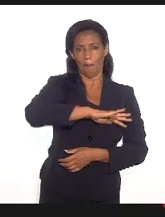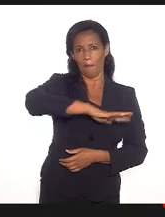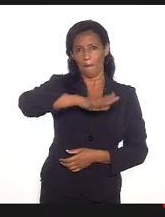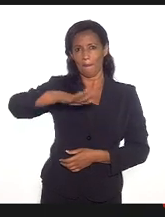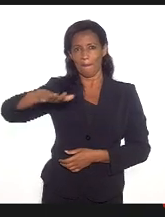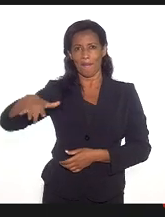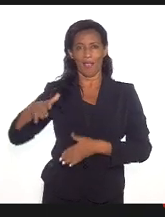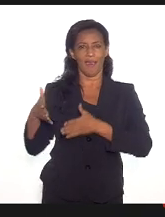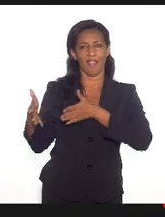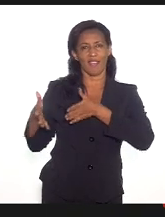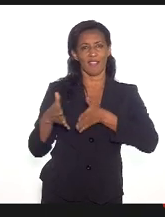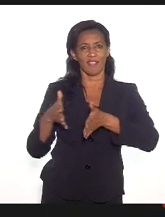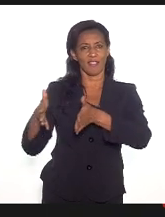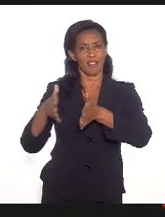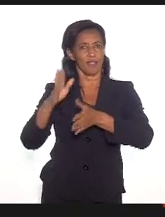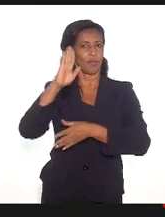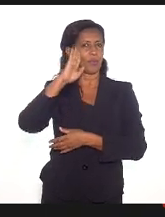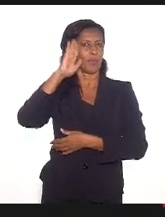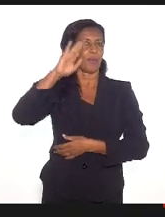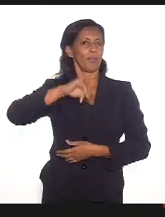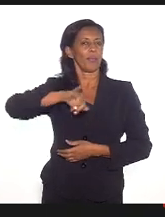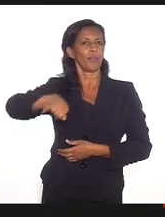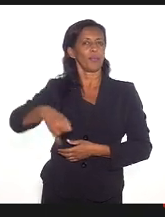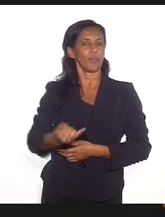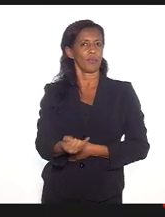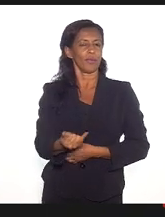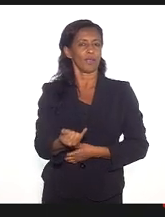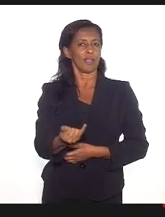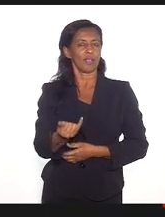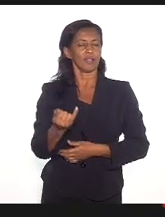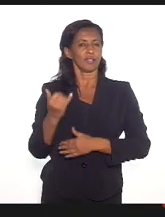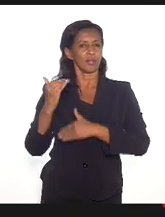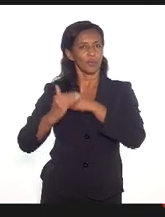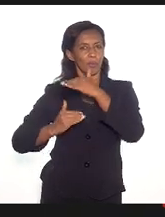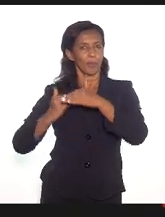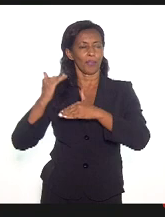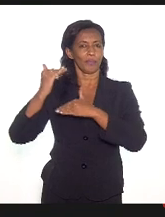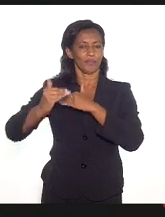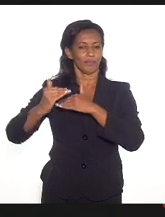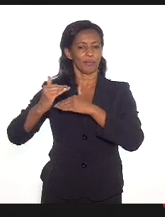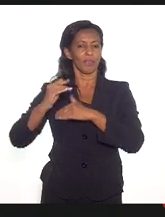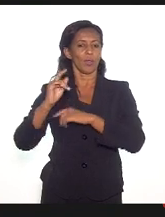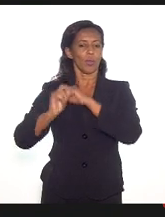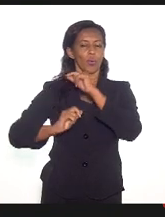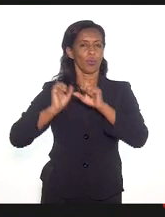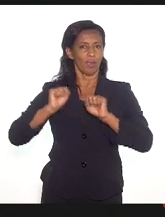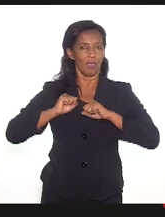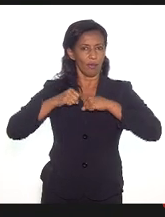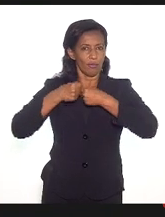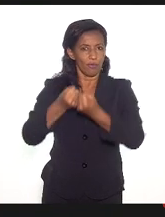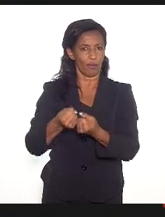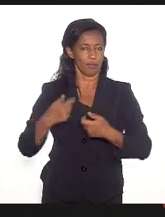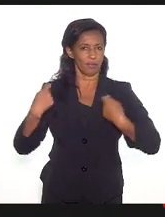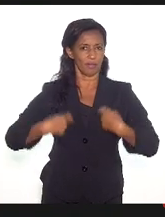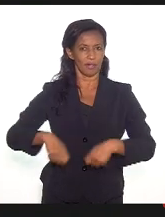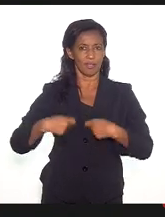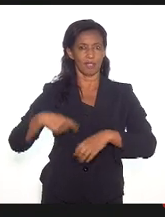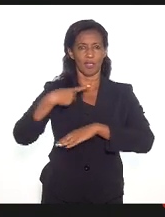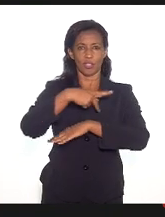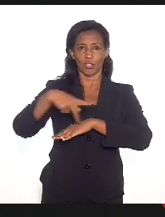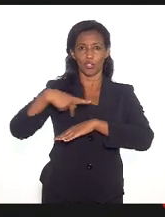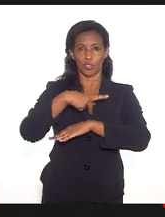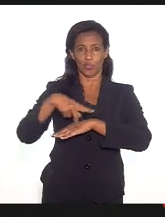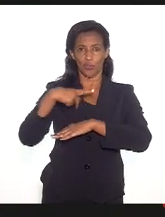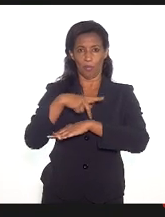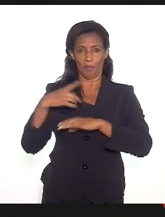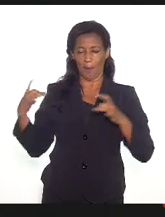é fundamental para o aproveitamento de suas potencialidades, o que reforça a necessidade de o país dispor de